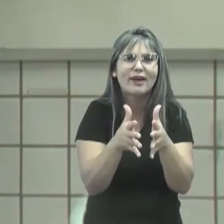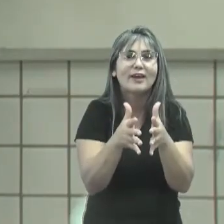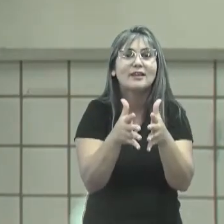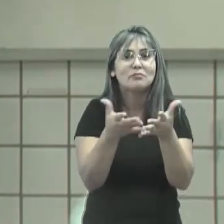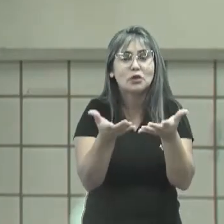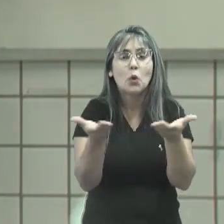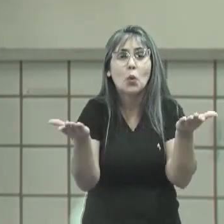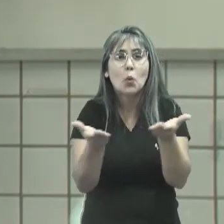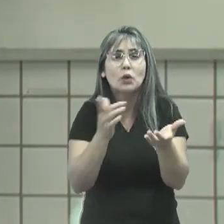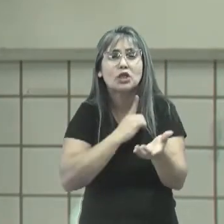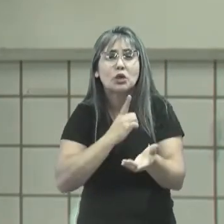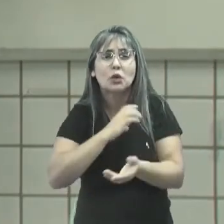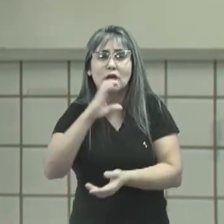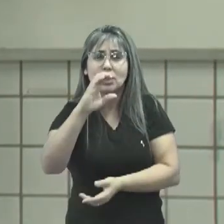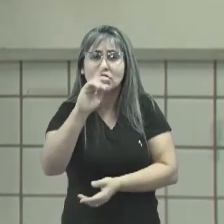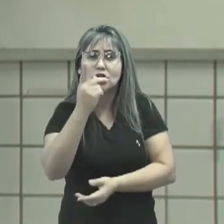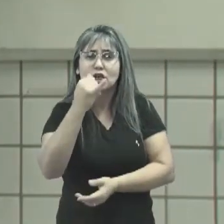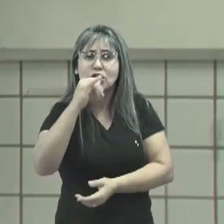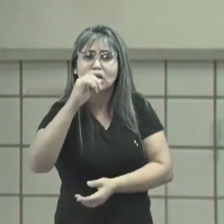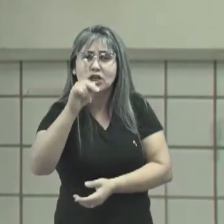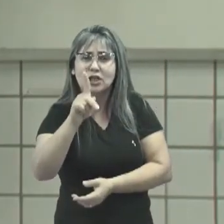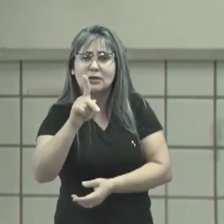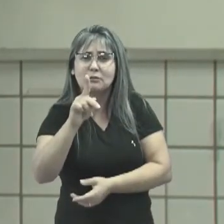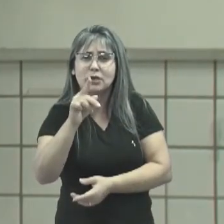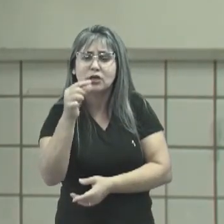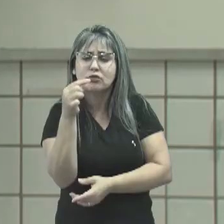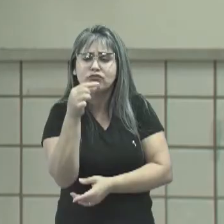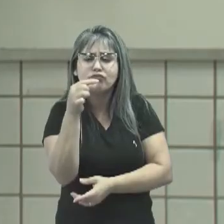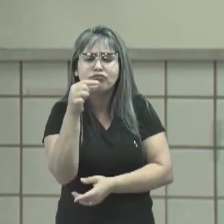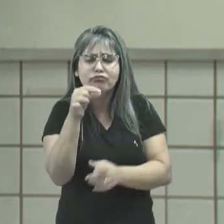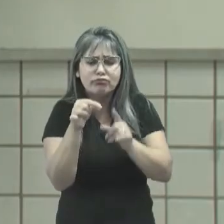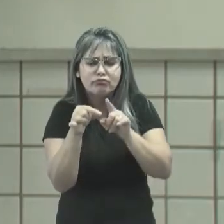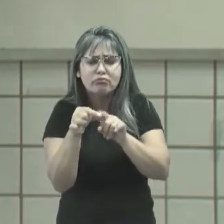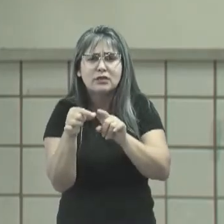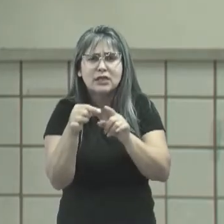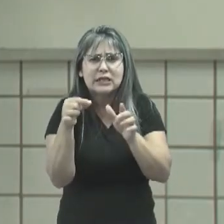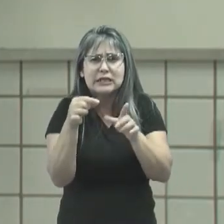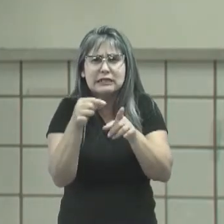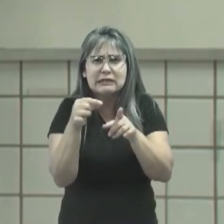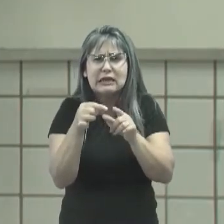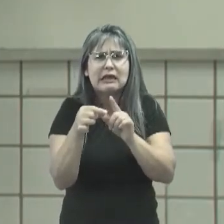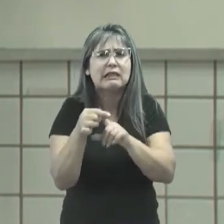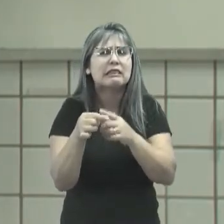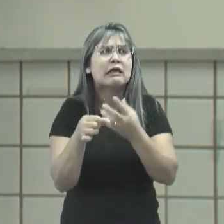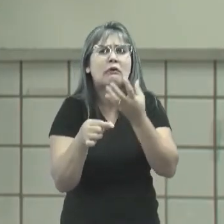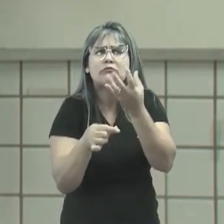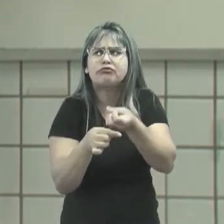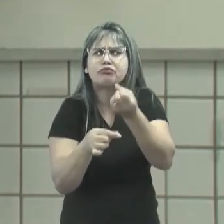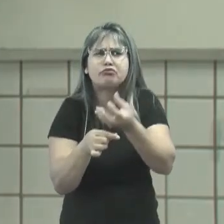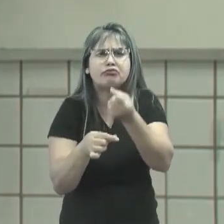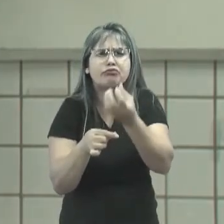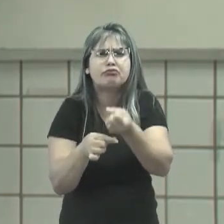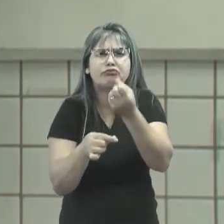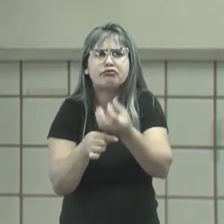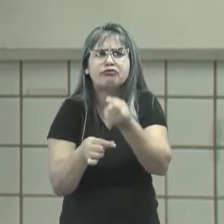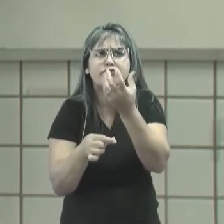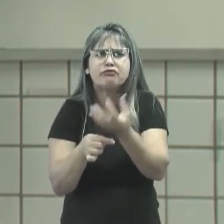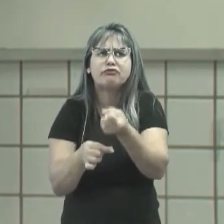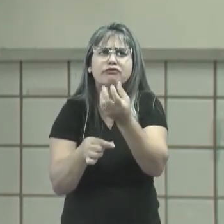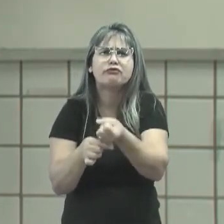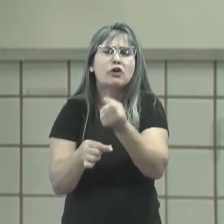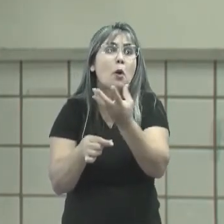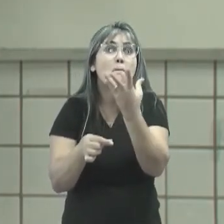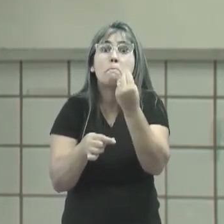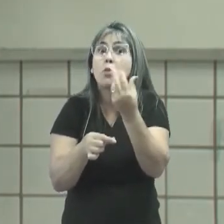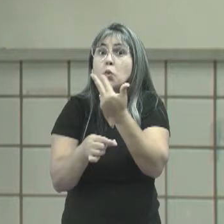capacidade de armazenar mais dados. Então, perceba que o tamanho desse computador aqui para armazenar dados. Hoje em dia, esse mesmo computador aqui